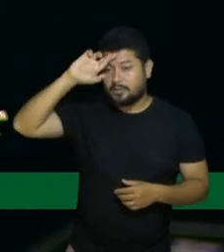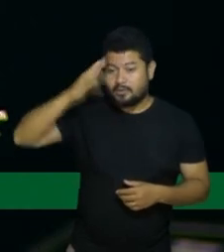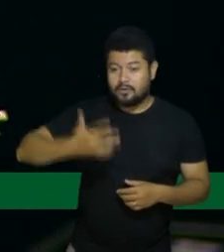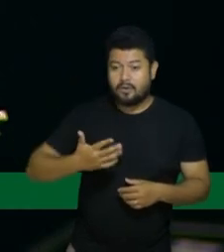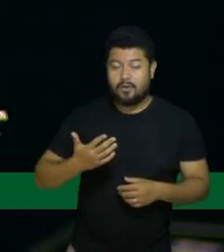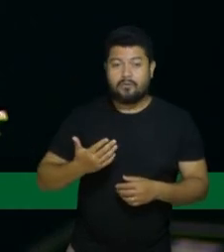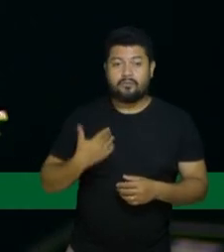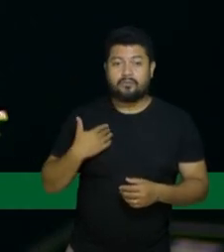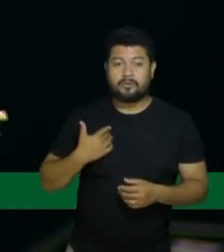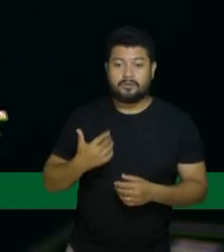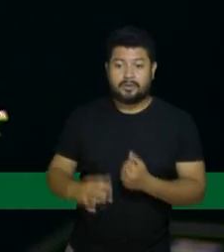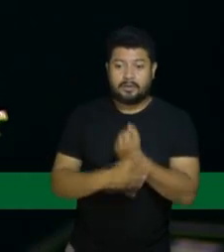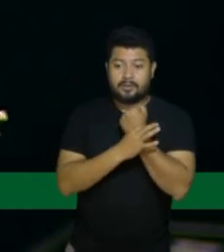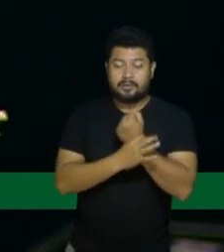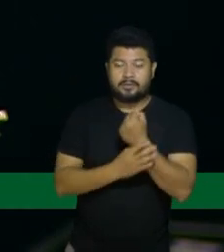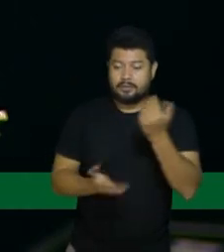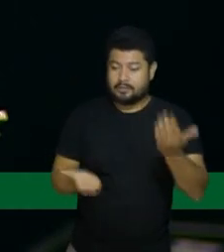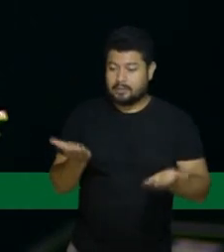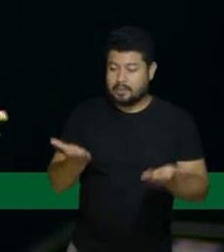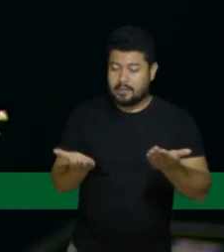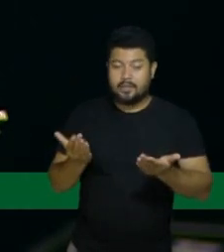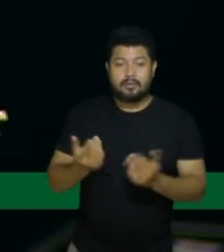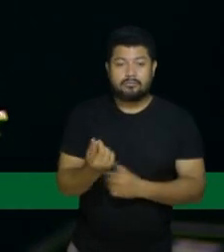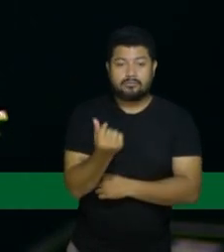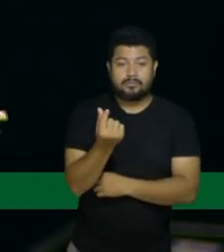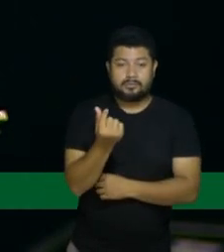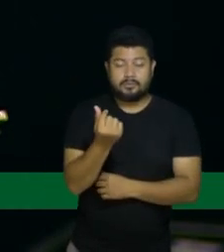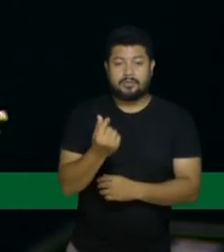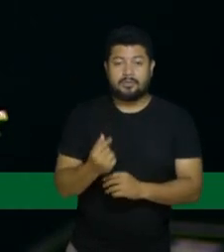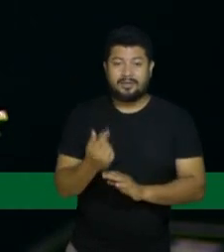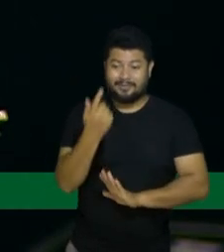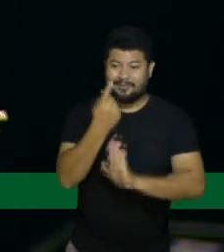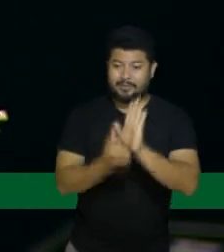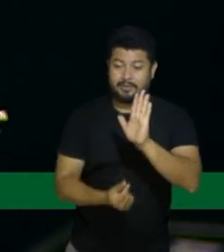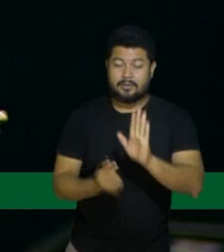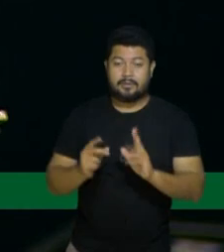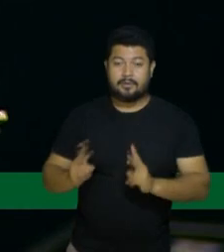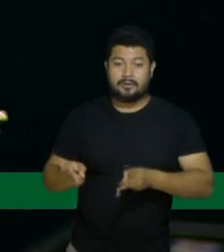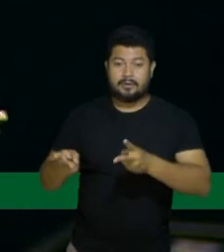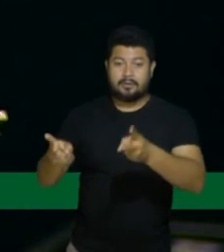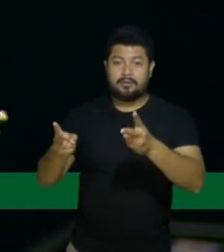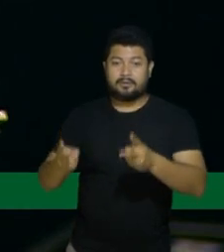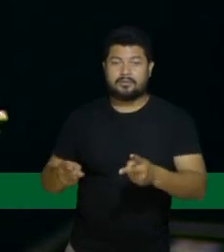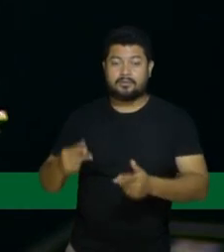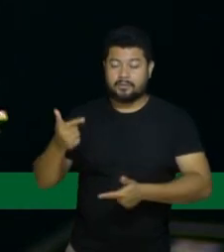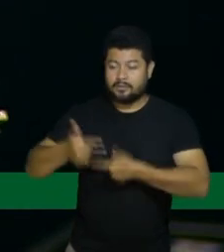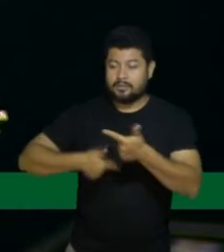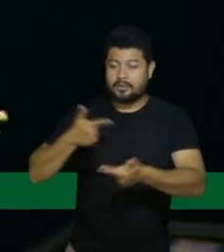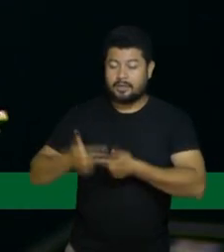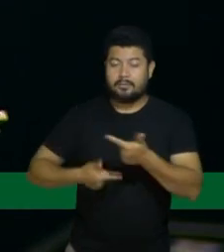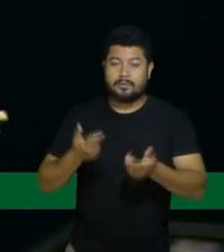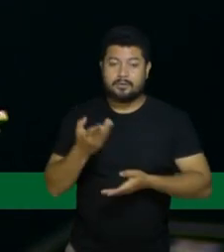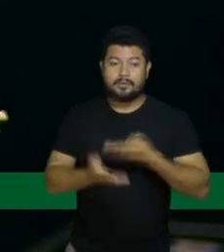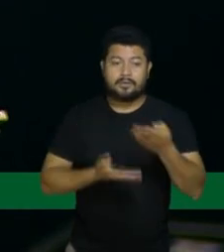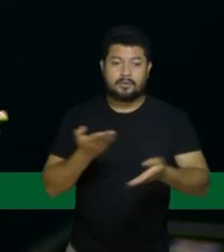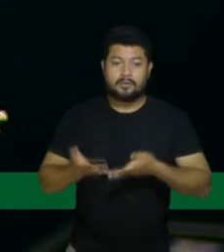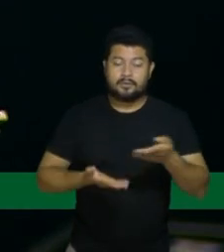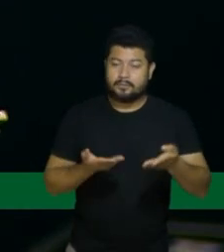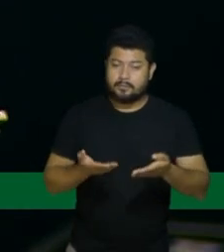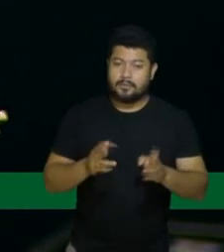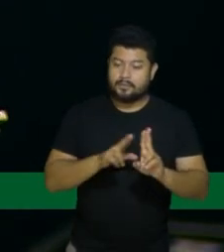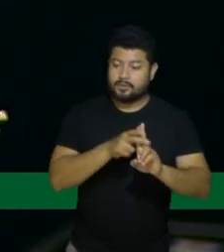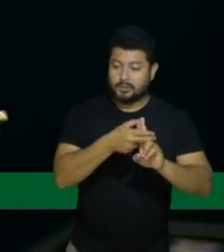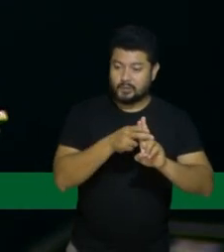equilíbrio financeiro necessário para a continuidade desse desse serviço portanto